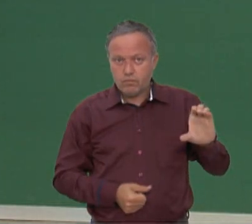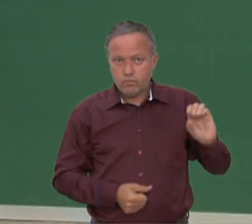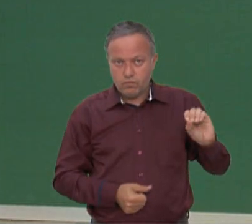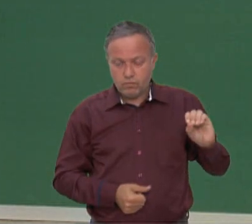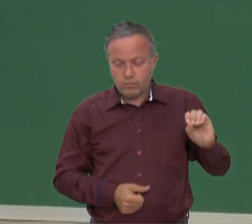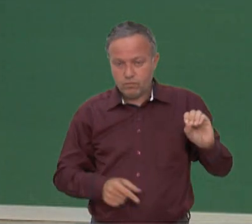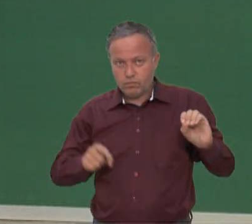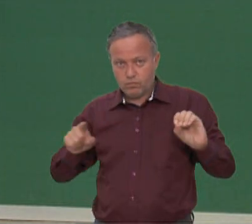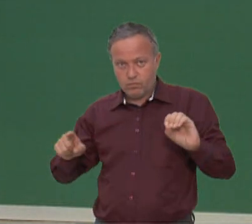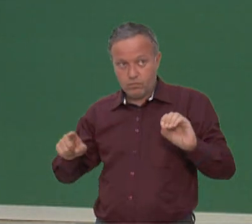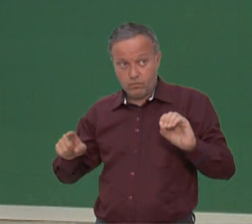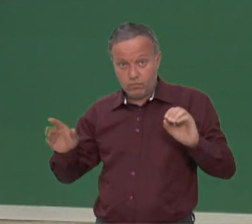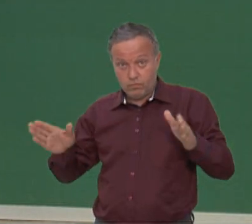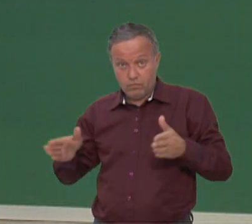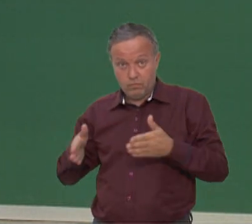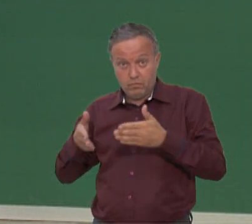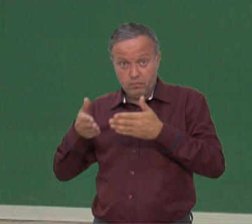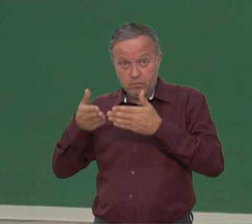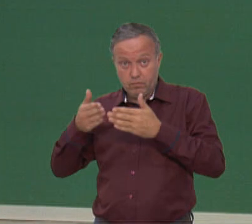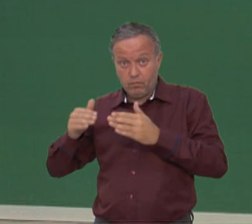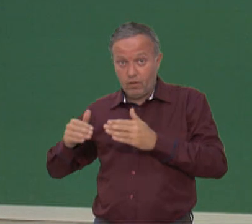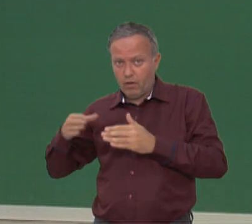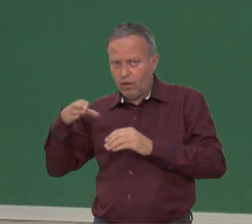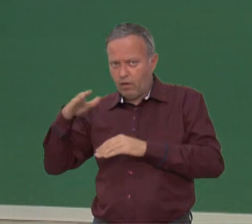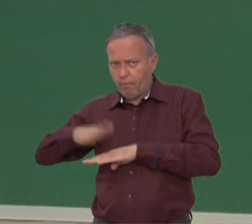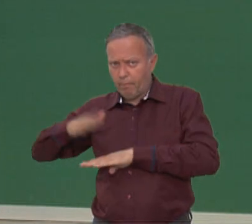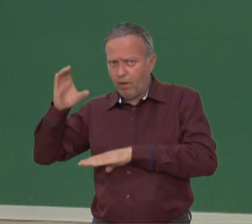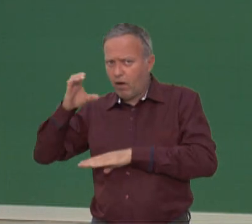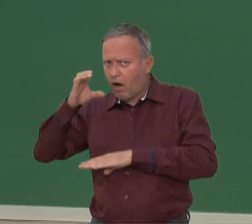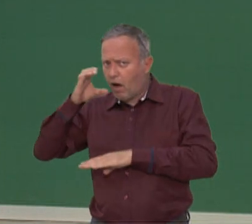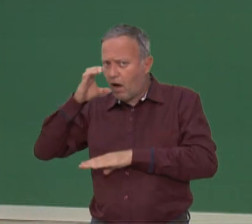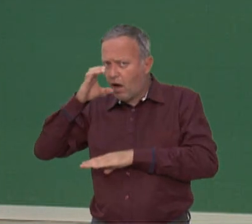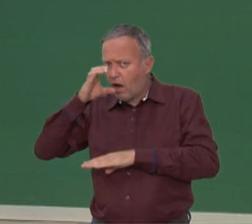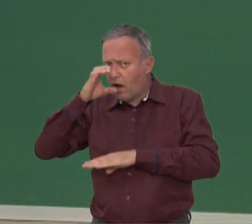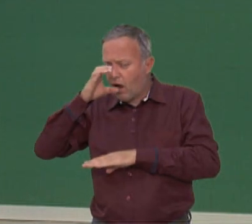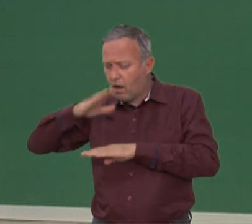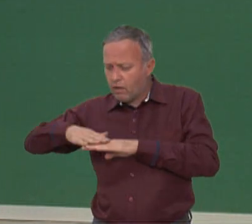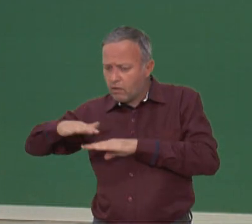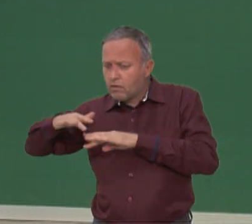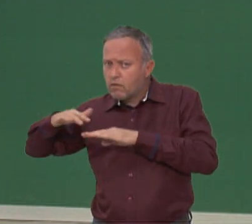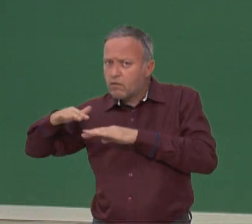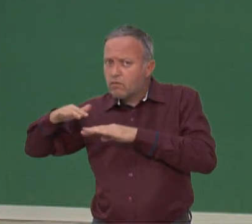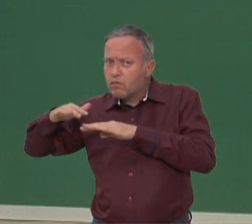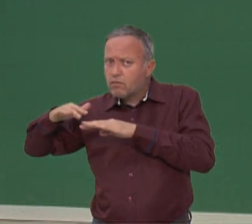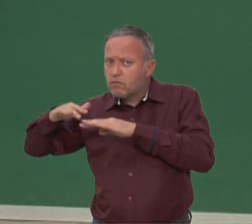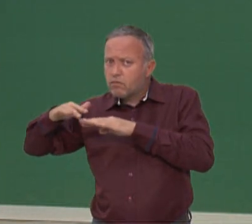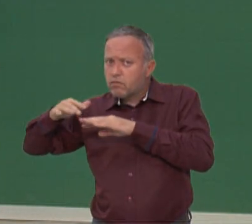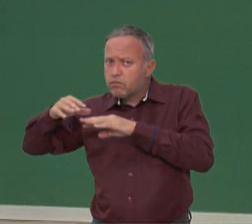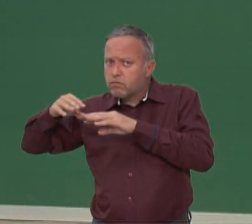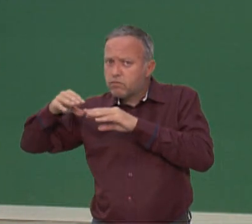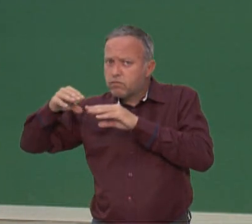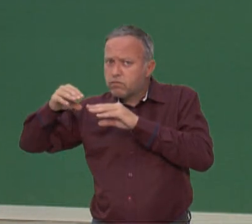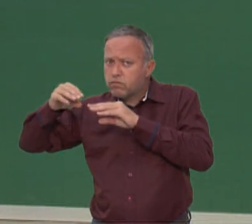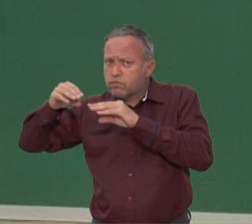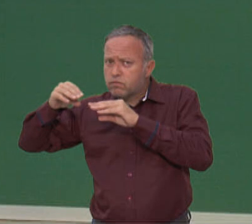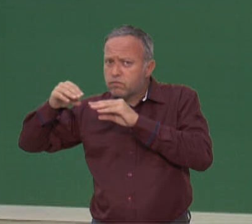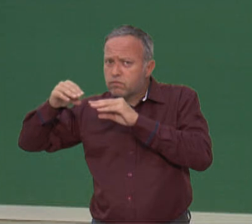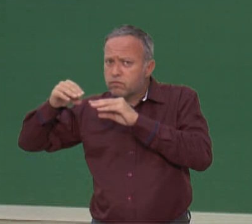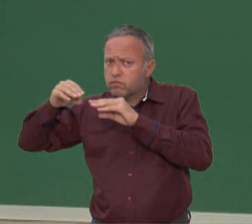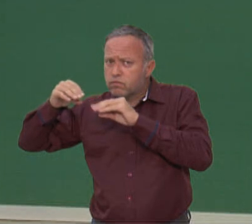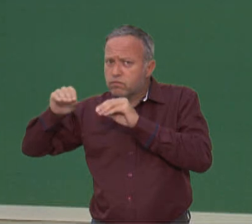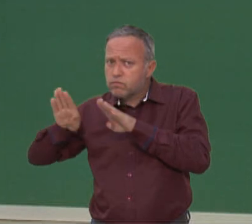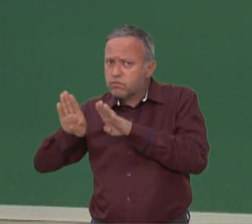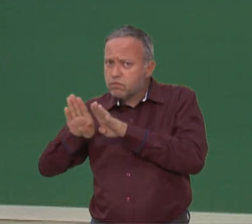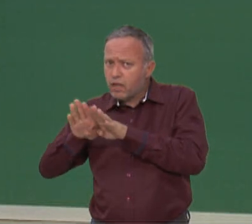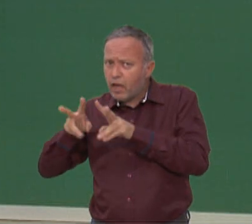areia, quando você acaba elevando demais a temperatura dela, você consegue estar solidificando ela, deixando líquido, depois solidificando até na forma